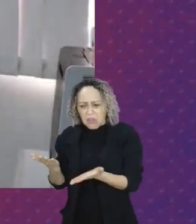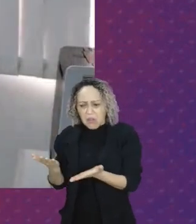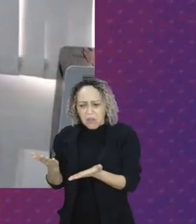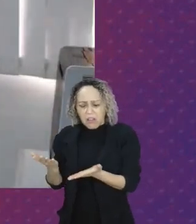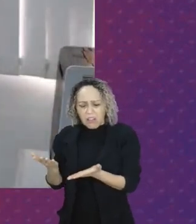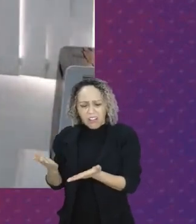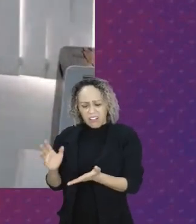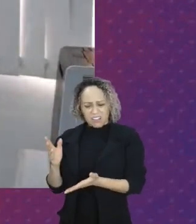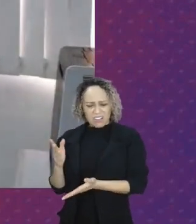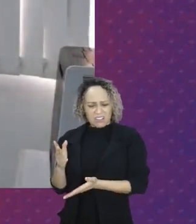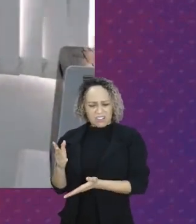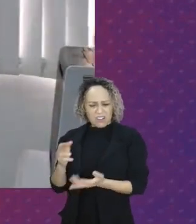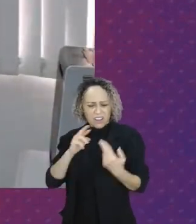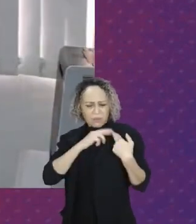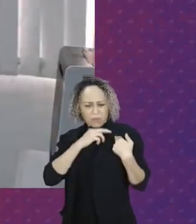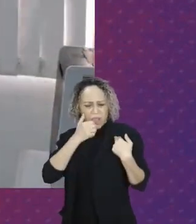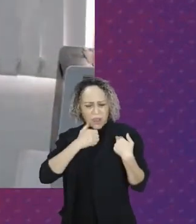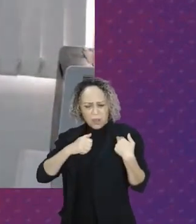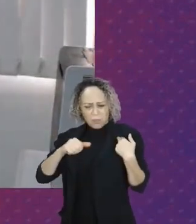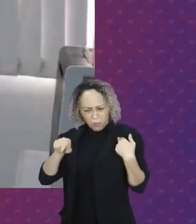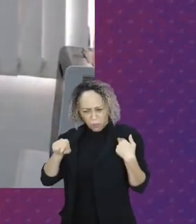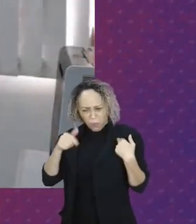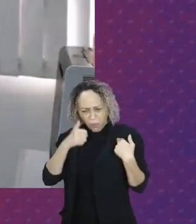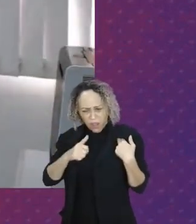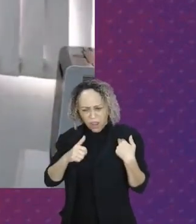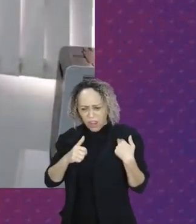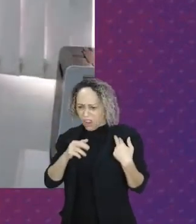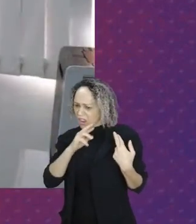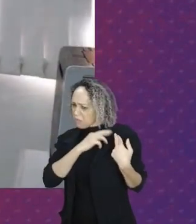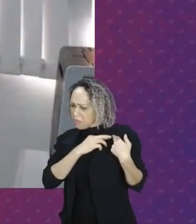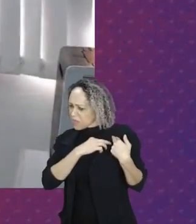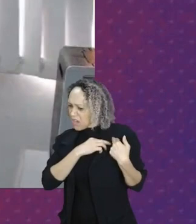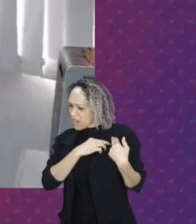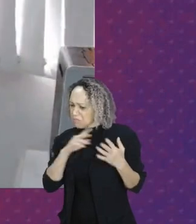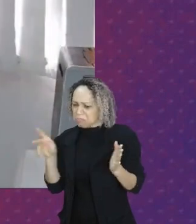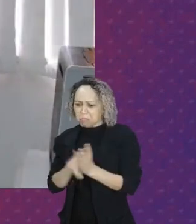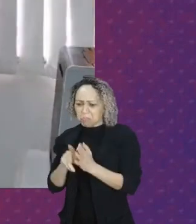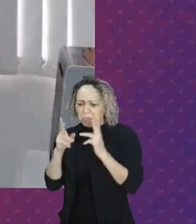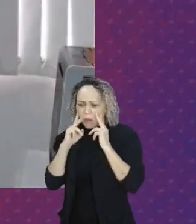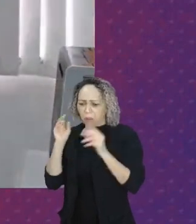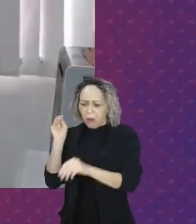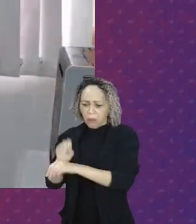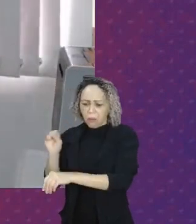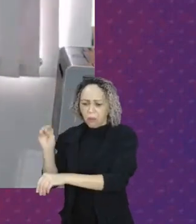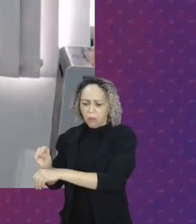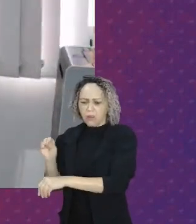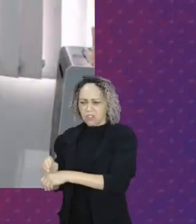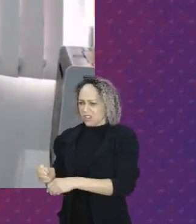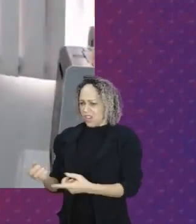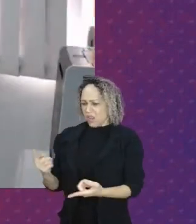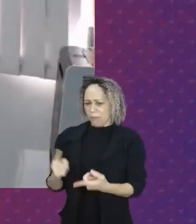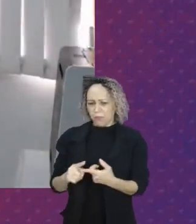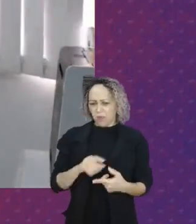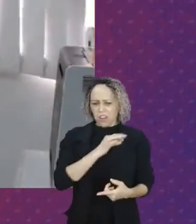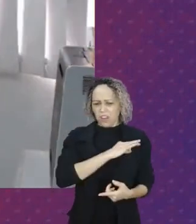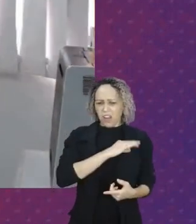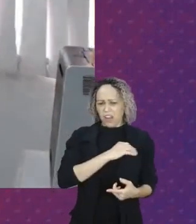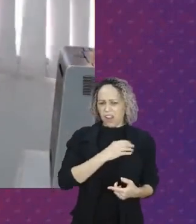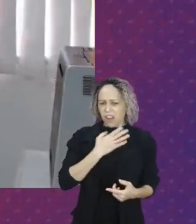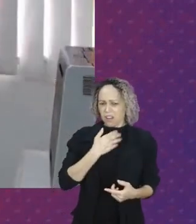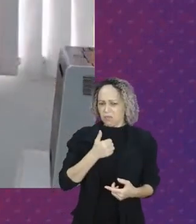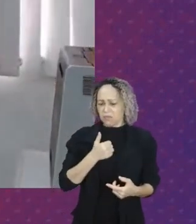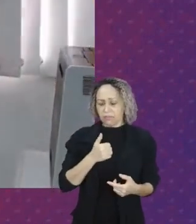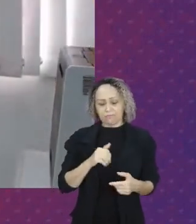fazer. E é com isso, com essa cultura, que precisamos romper. E isso é um trabalho complexo, porque está